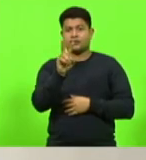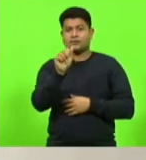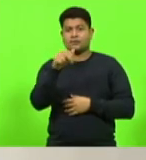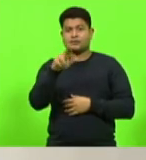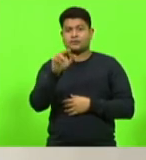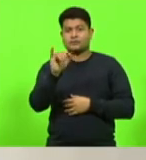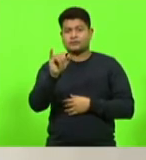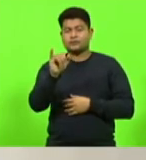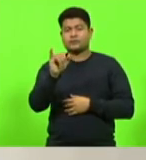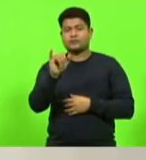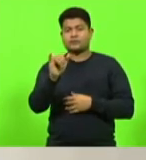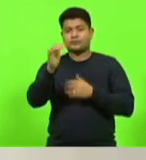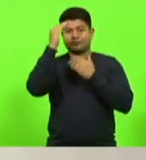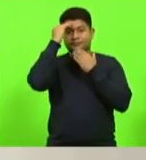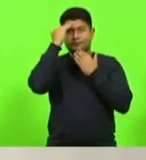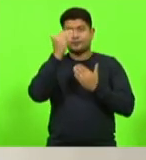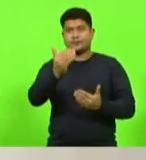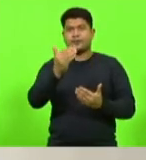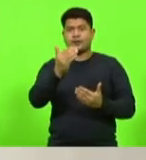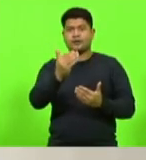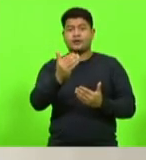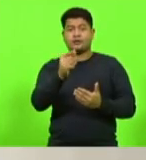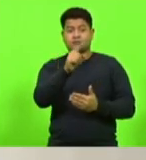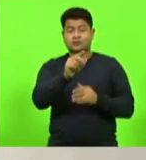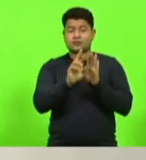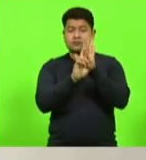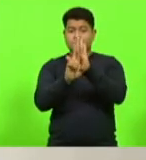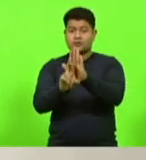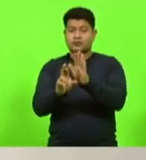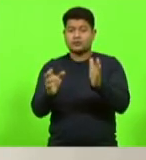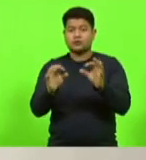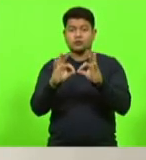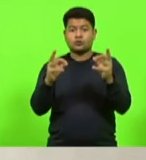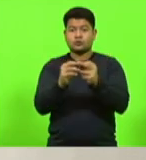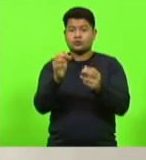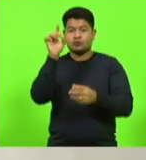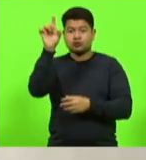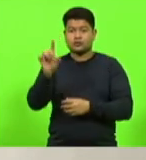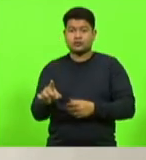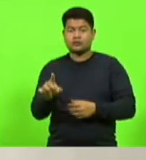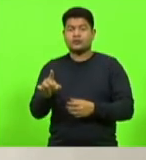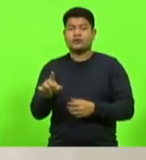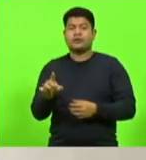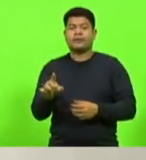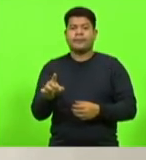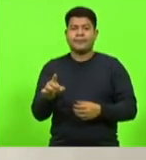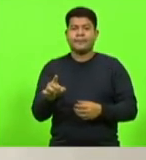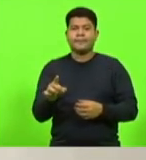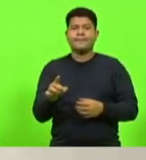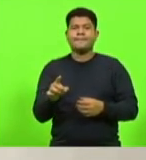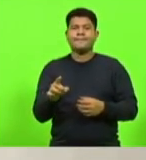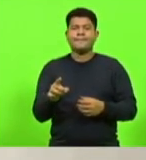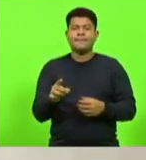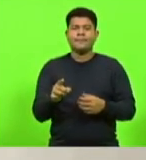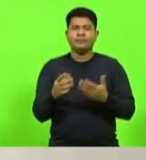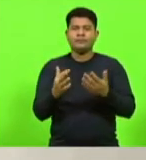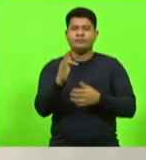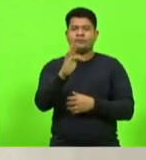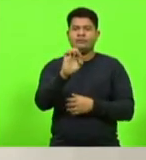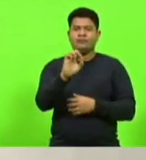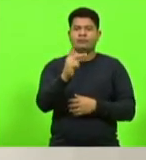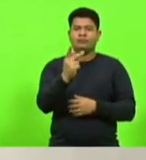agradecer em seu nome toda a diretoria que está no dia de hoje aqui. Quando eu vejo aqui 25 anos de